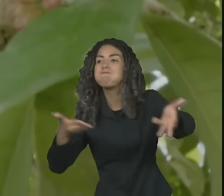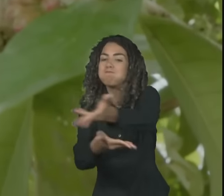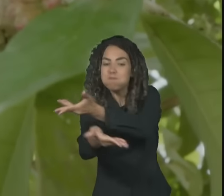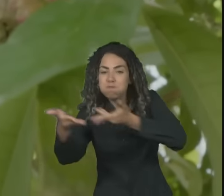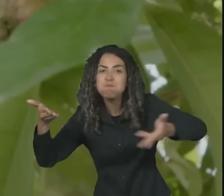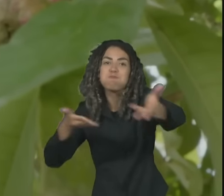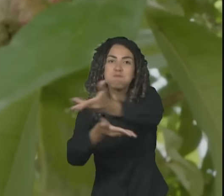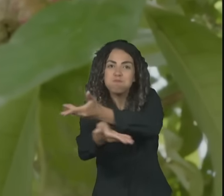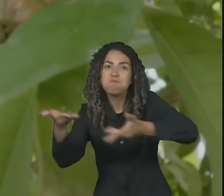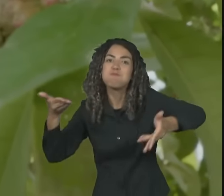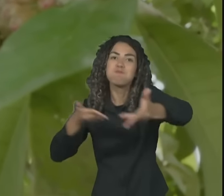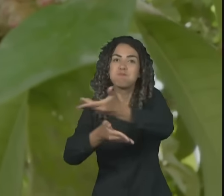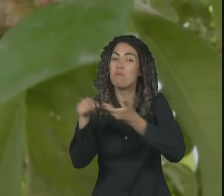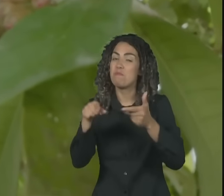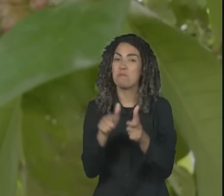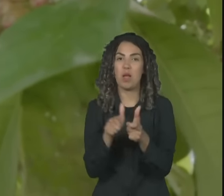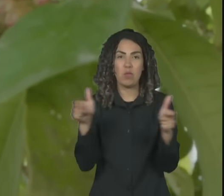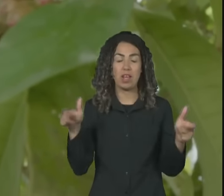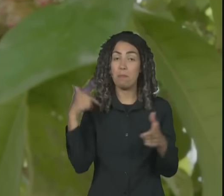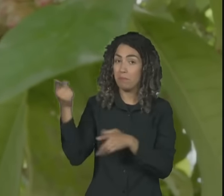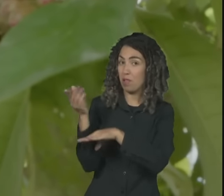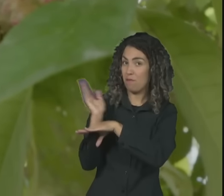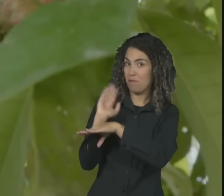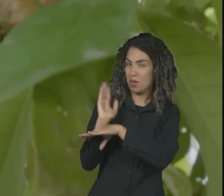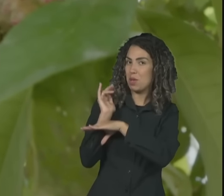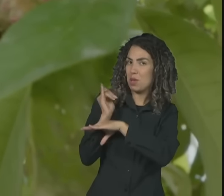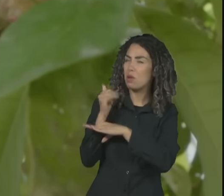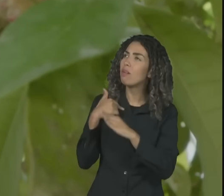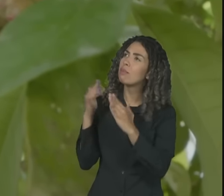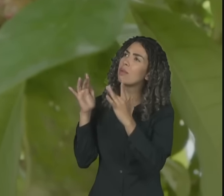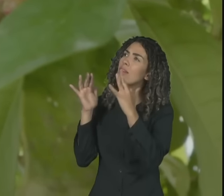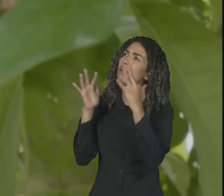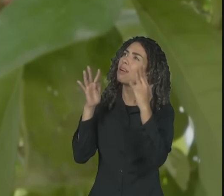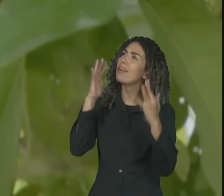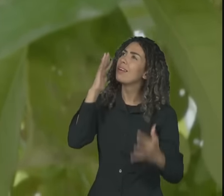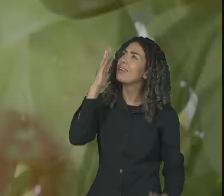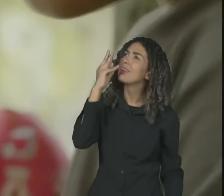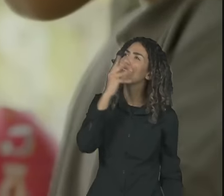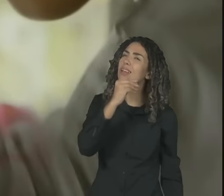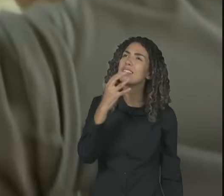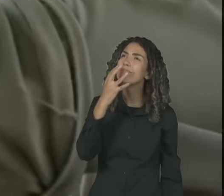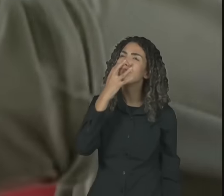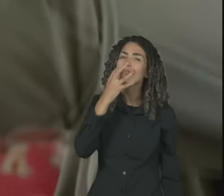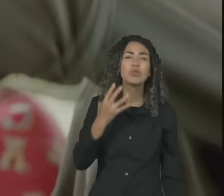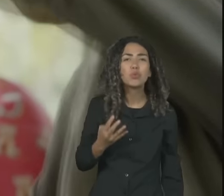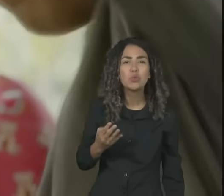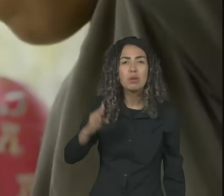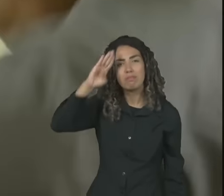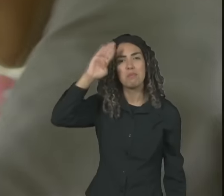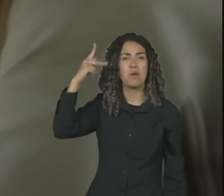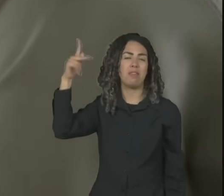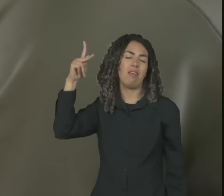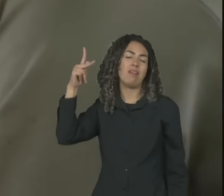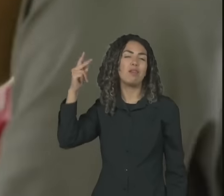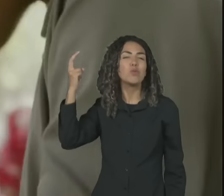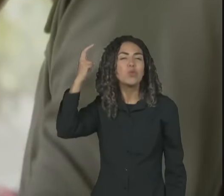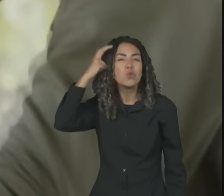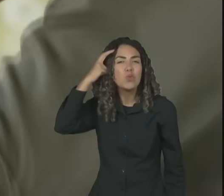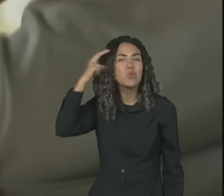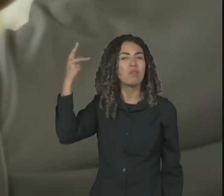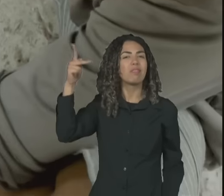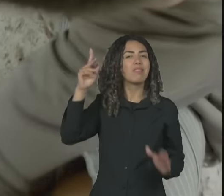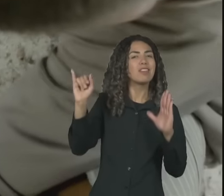Entre as belezas do filme Do Colo da Terra estão a riqueza cultural dos povos indígenas e suas diferentes visões